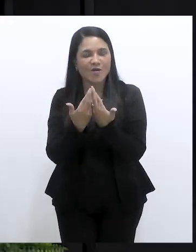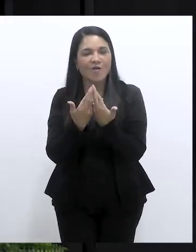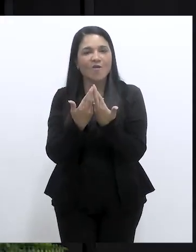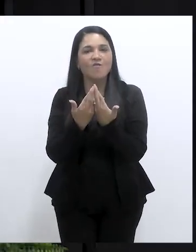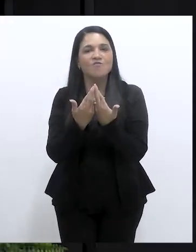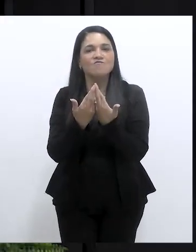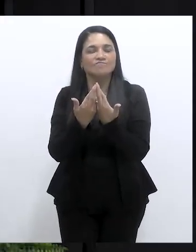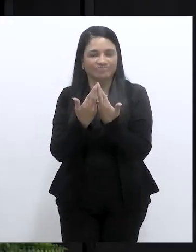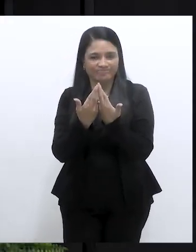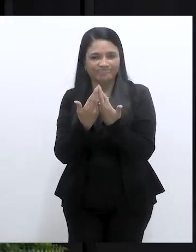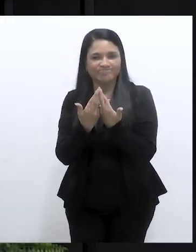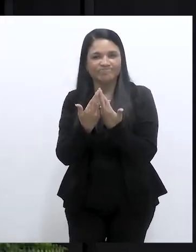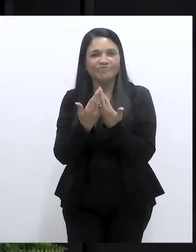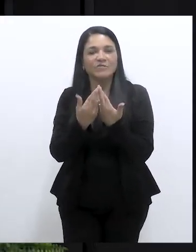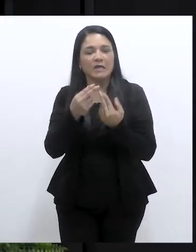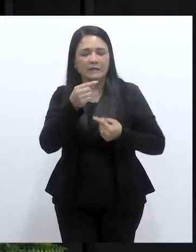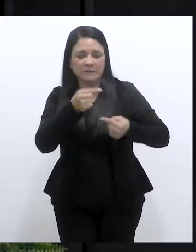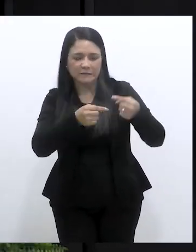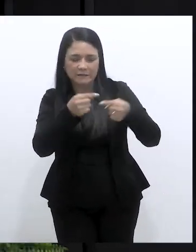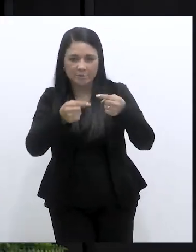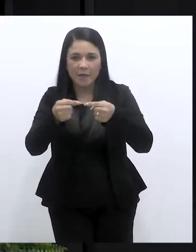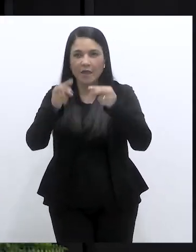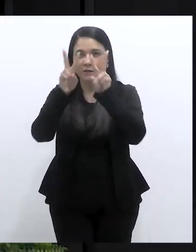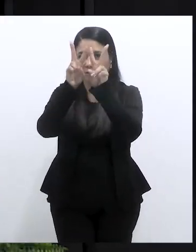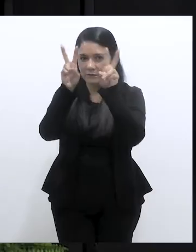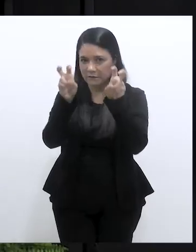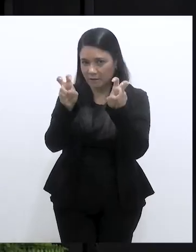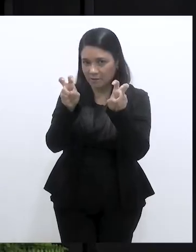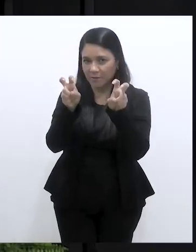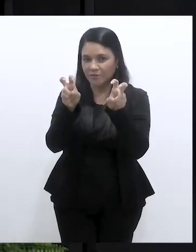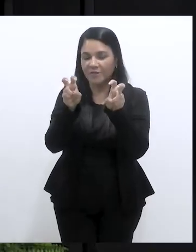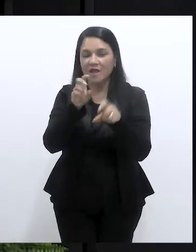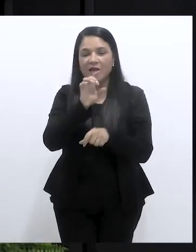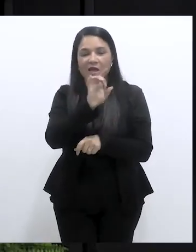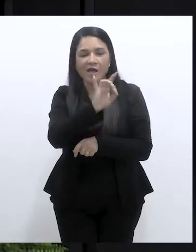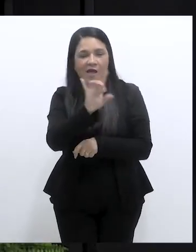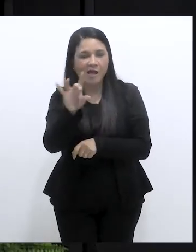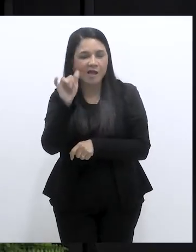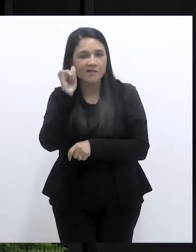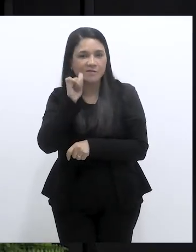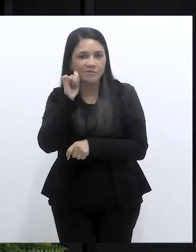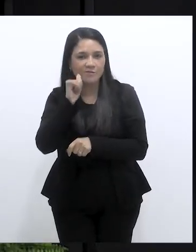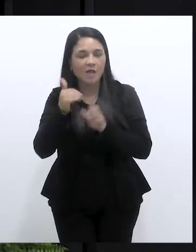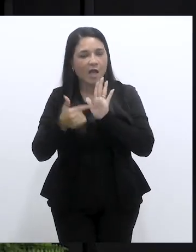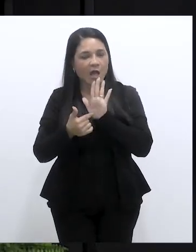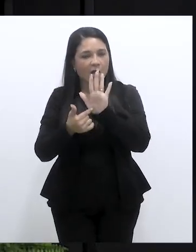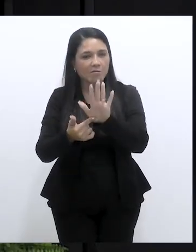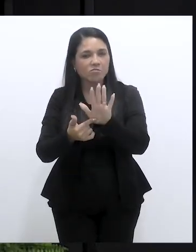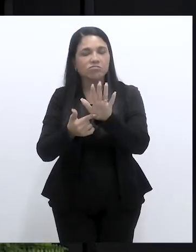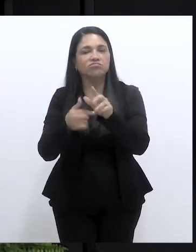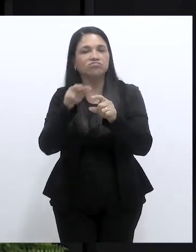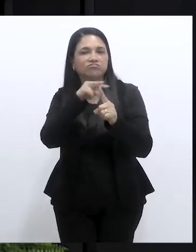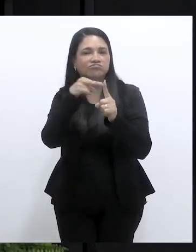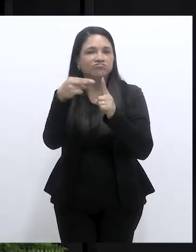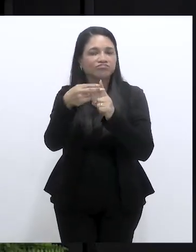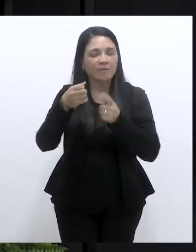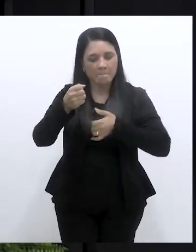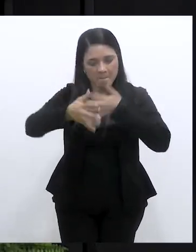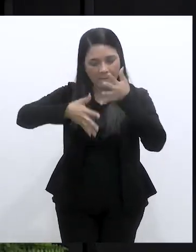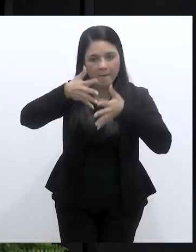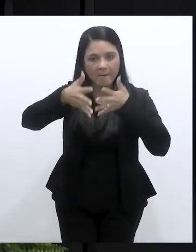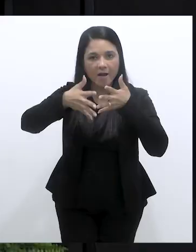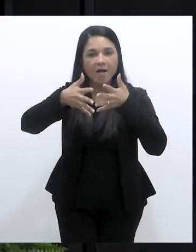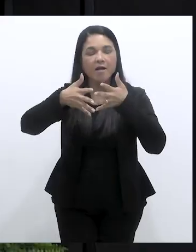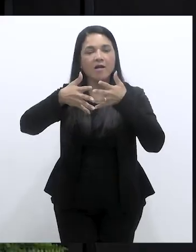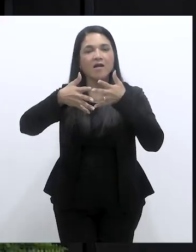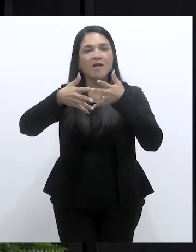ela melhor entende, né? Existe um debate sobre o tema, cada uma e apresenta o seu ponto de vista,